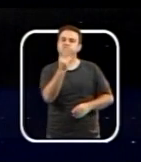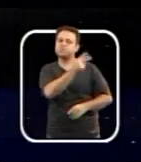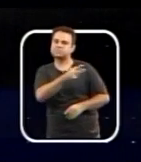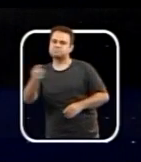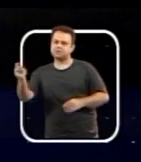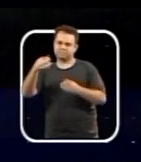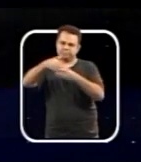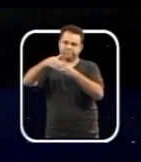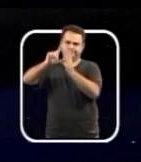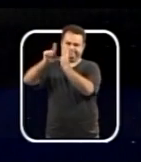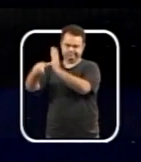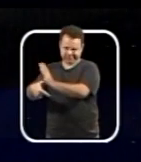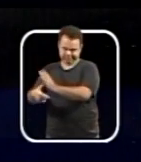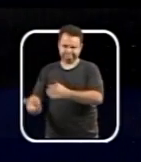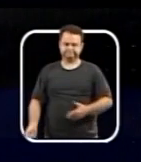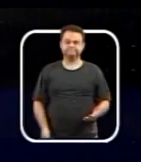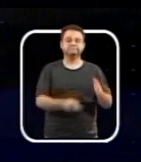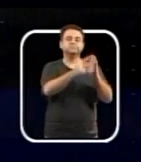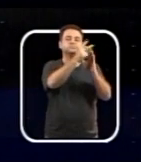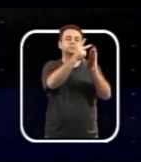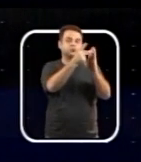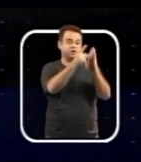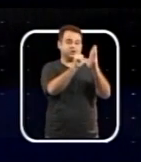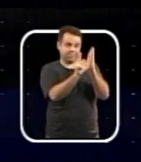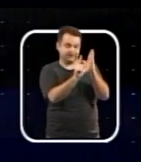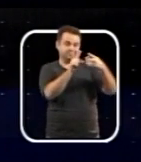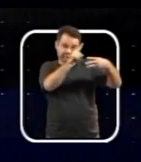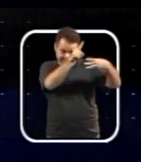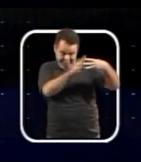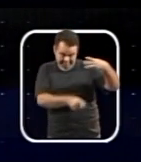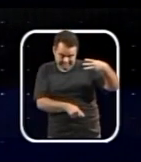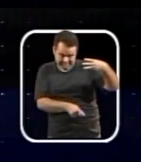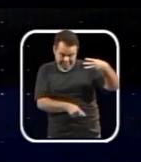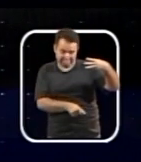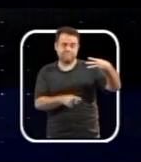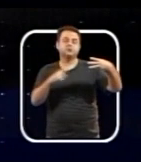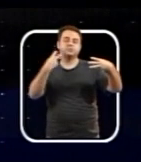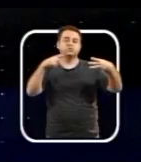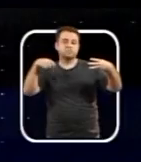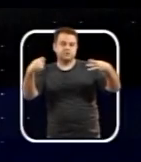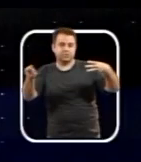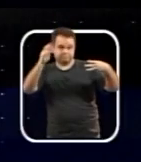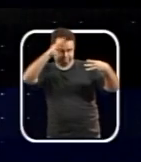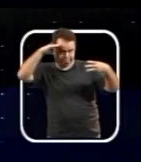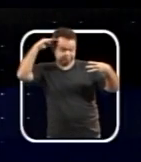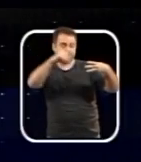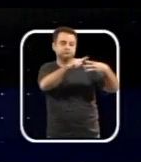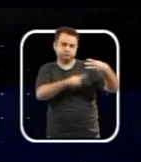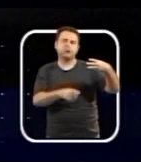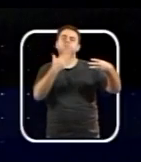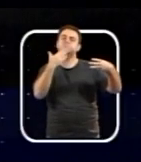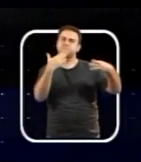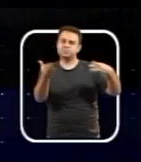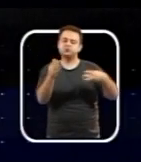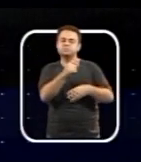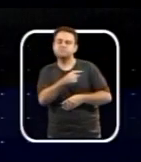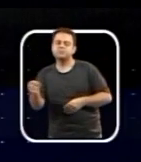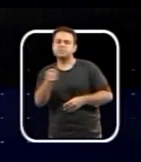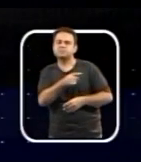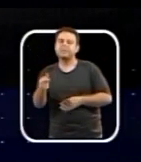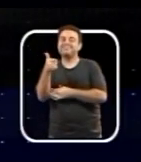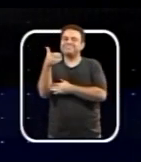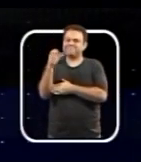sessões acatado. 3 projetos de lei em primeira discussão, de autoria do vereador Jean Dornelas, tiveram pedido de vista por